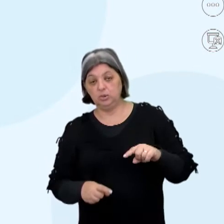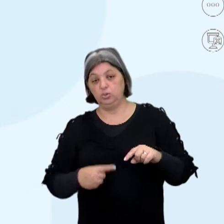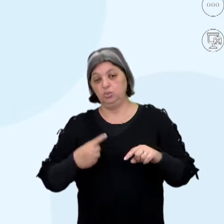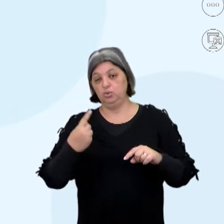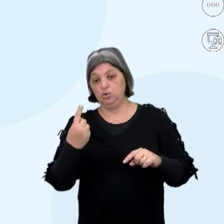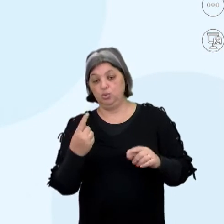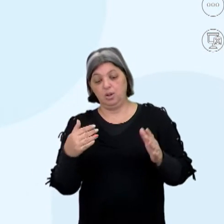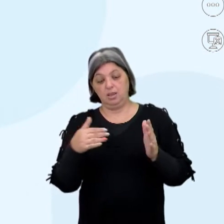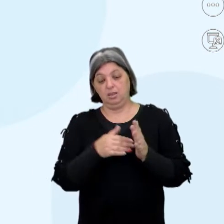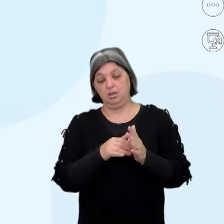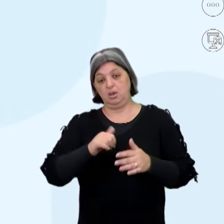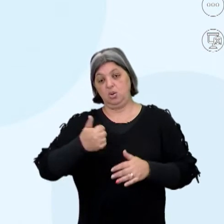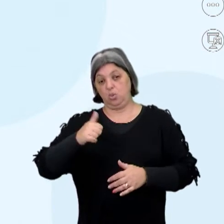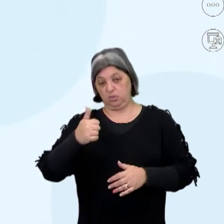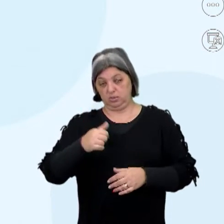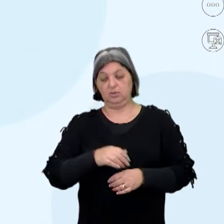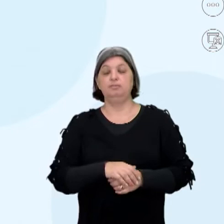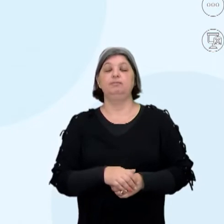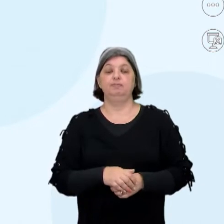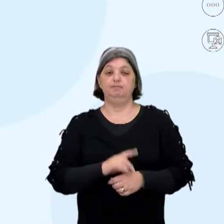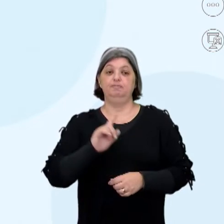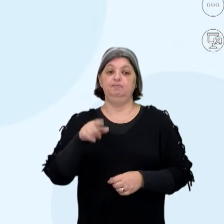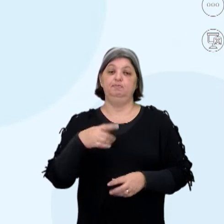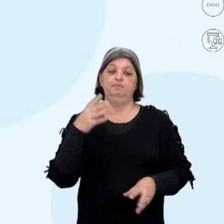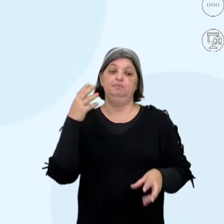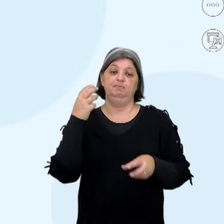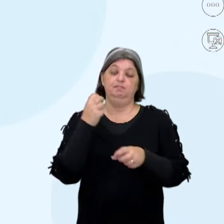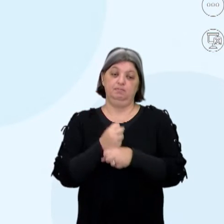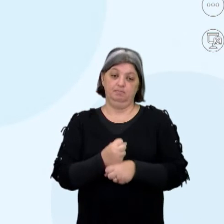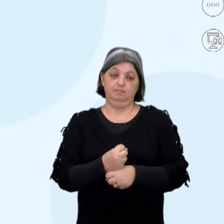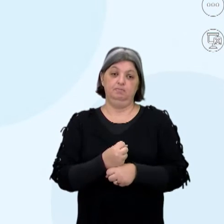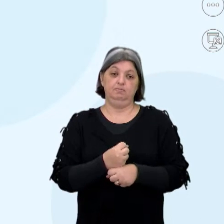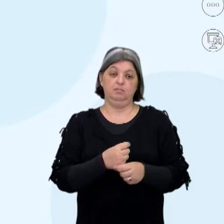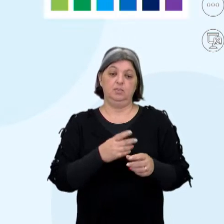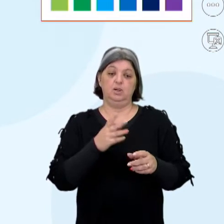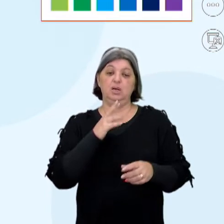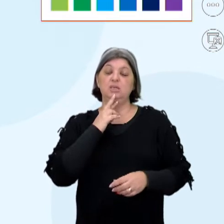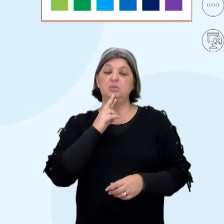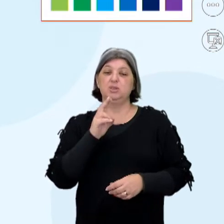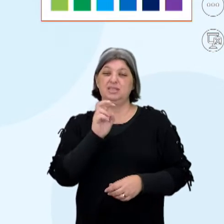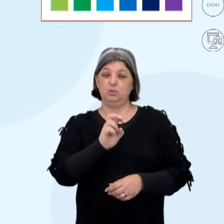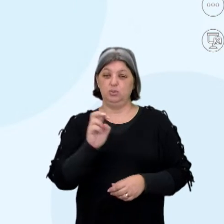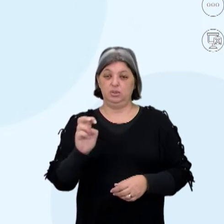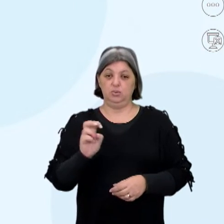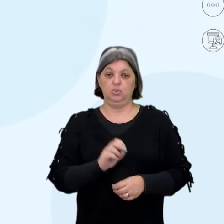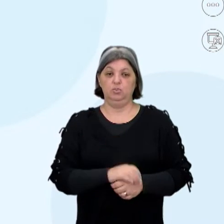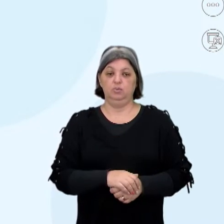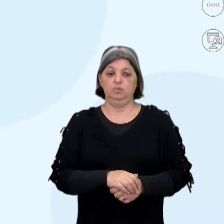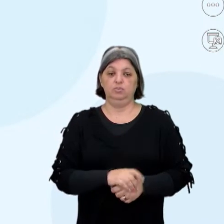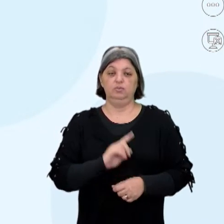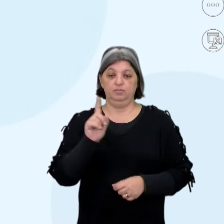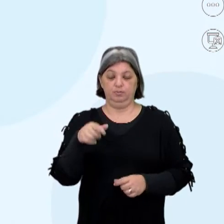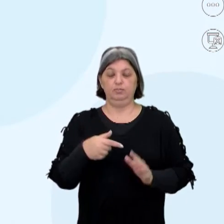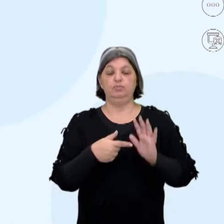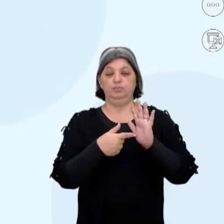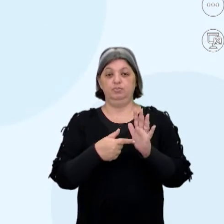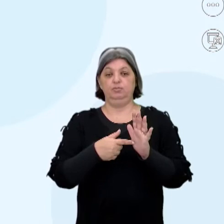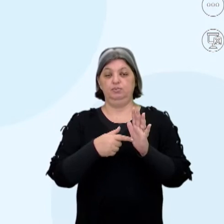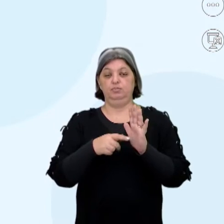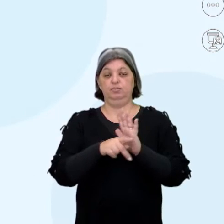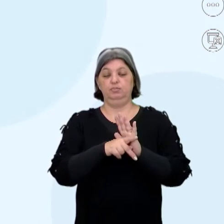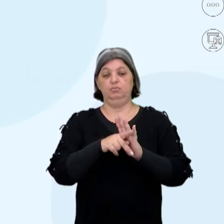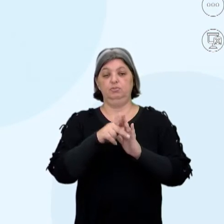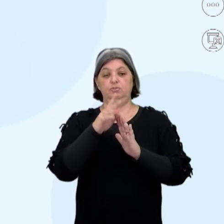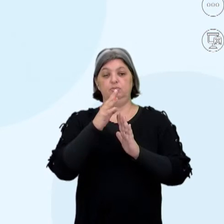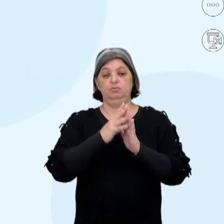até 11. E aí você vai somar esses valores e encontrar 55. A gente vai mostrar isso aí para você no Excel. Tá tudo bem? Esse aqui é fácil